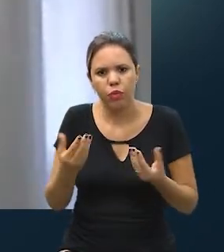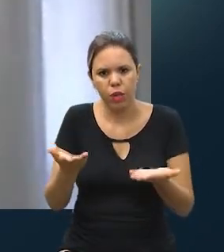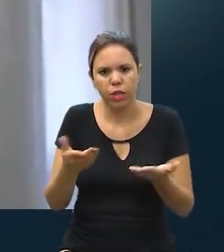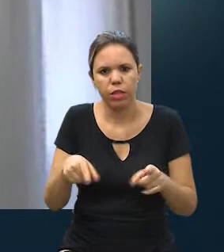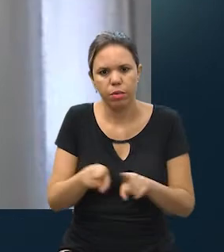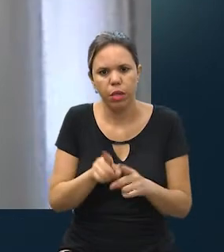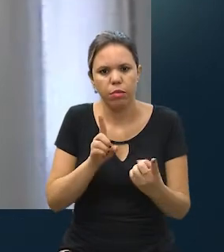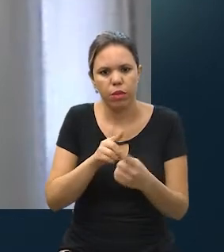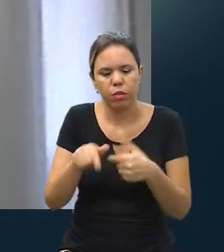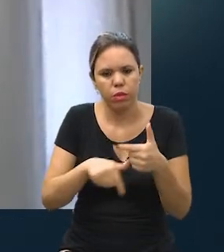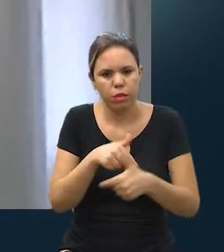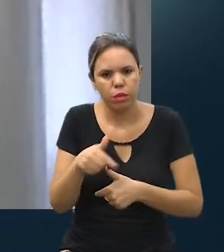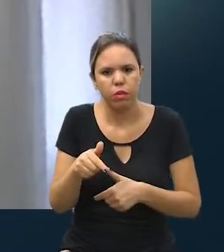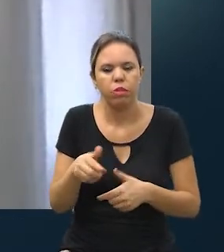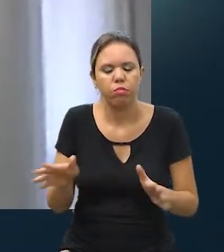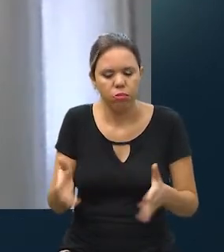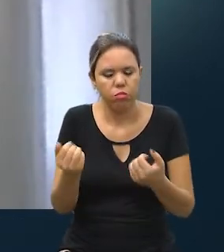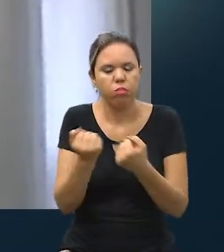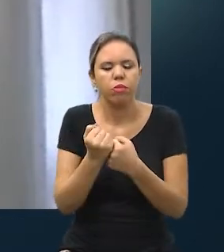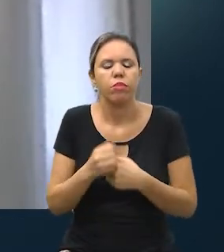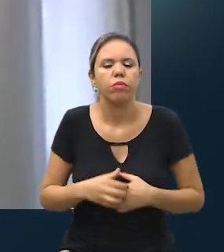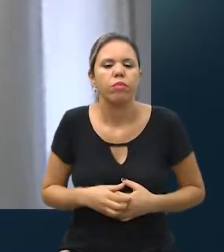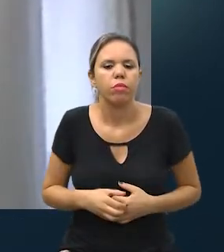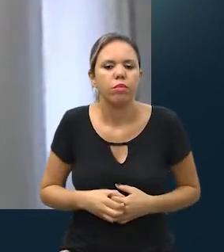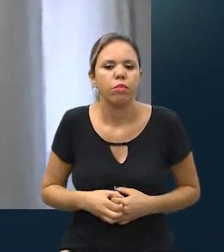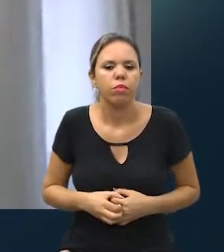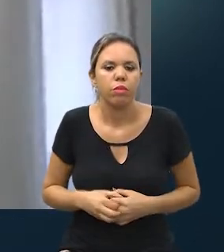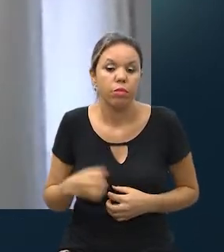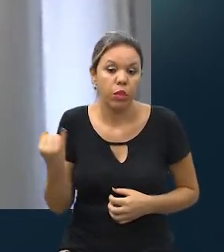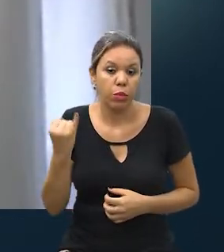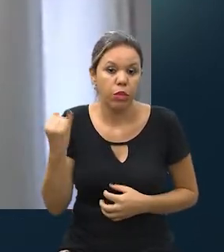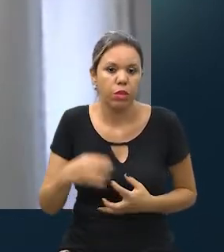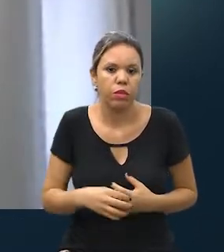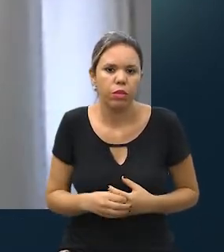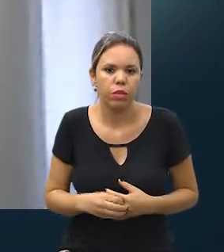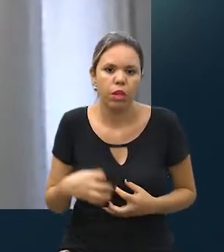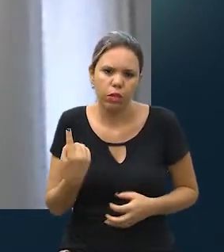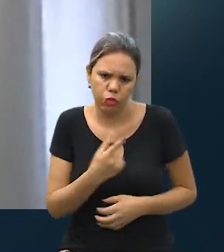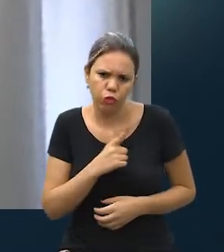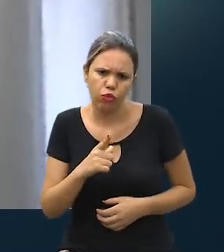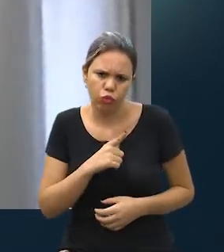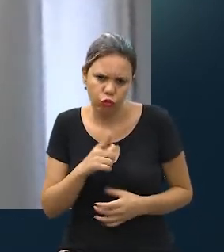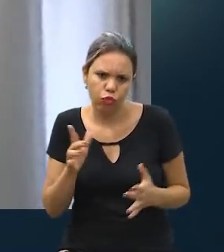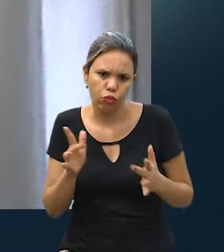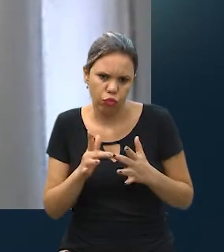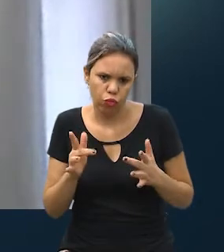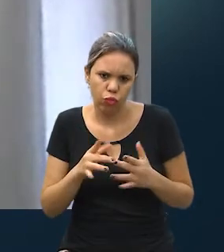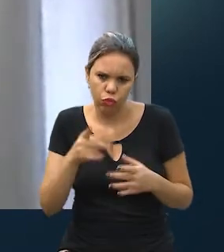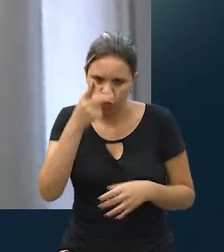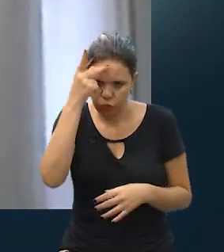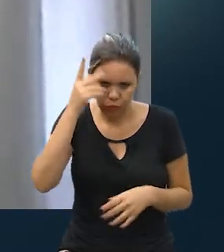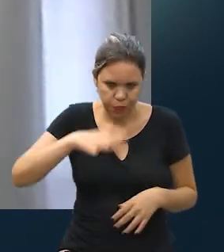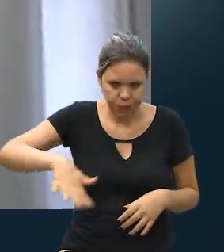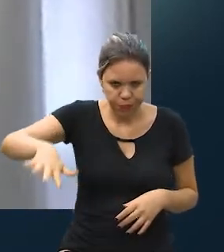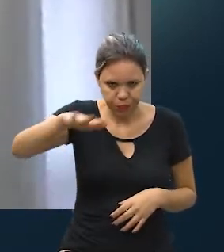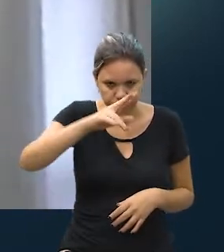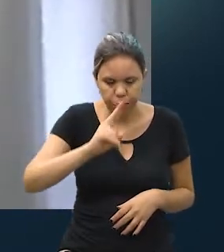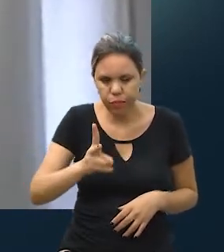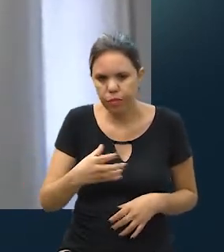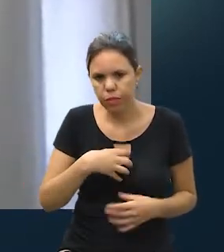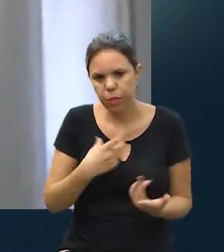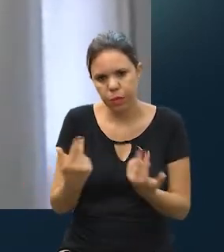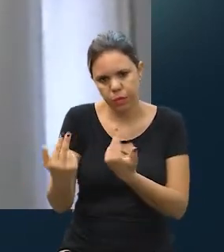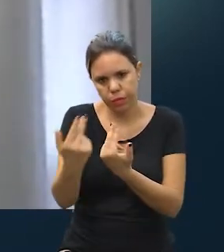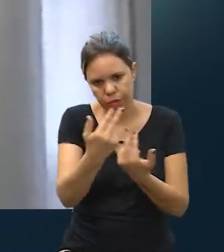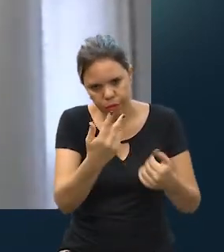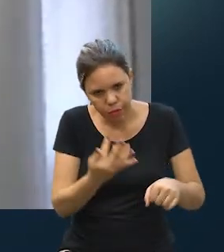para aprender e para poder contribuir, né? Então, é importante a gente ter um contato com pessoas que sentem as